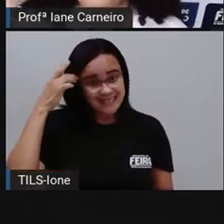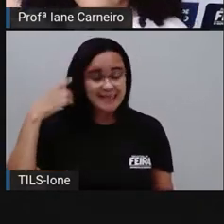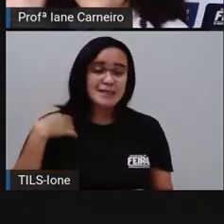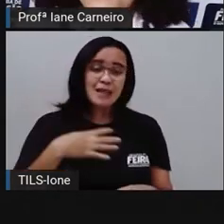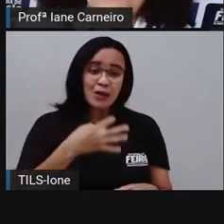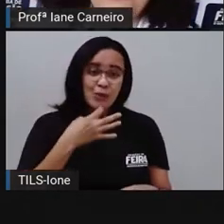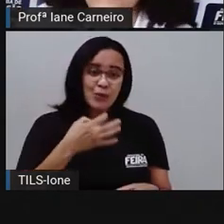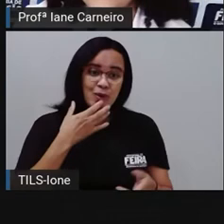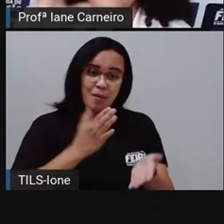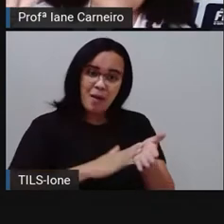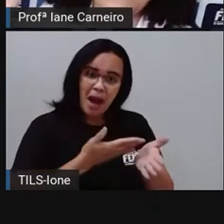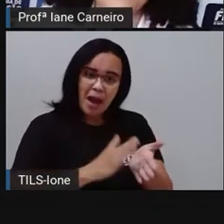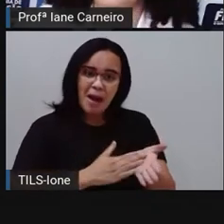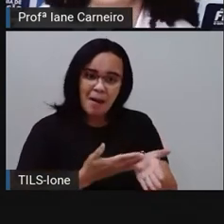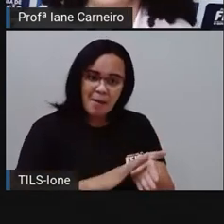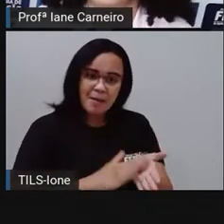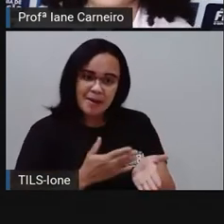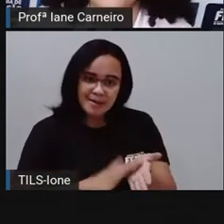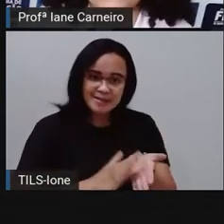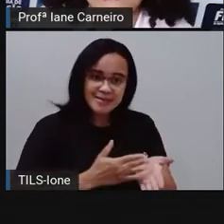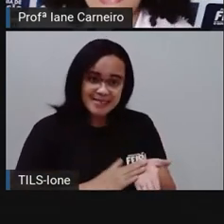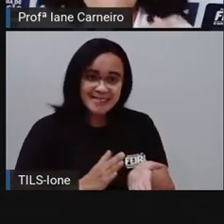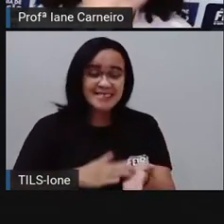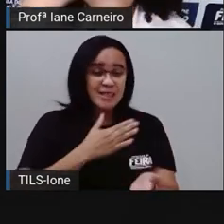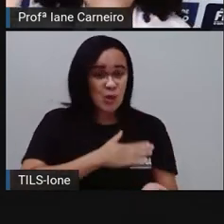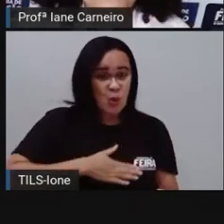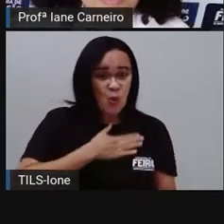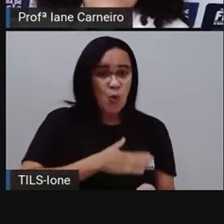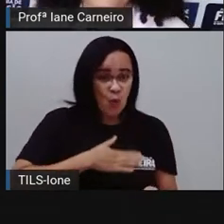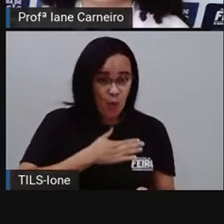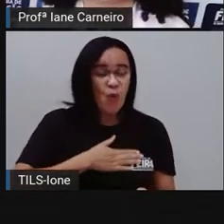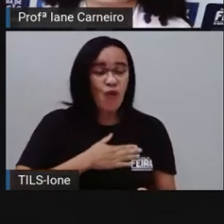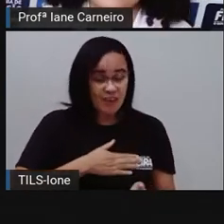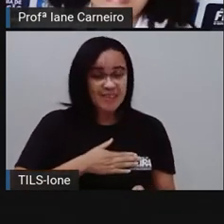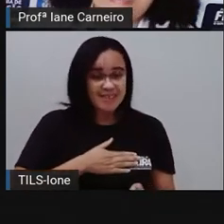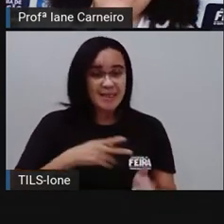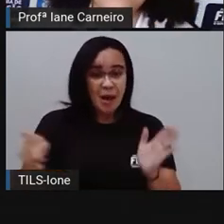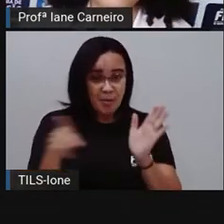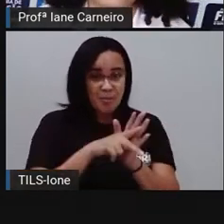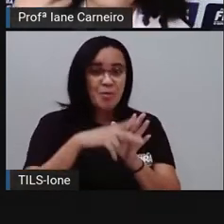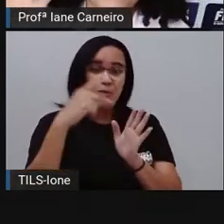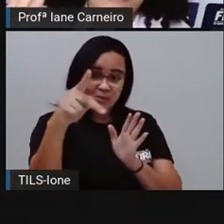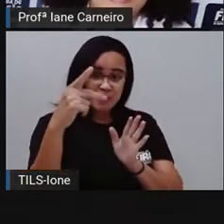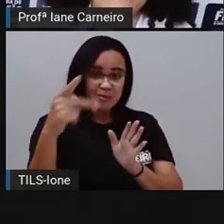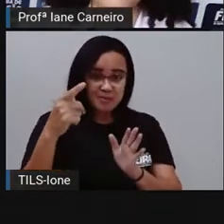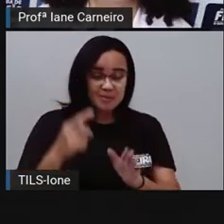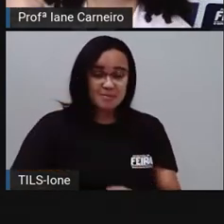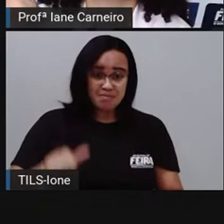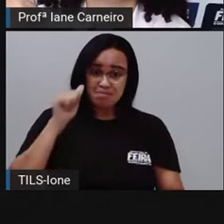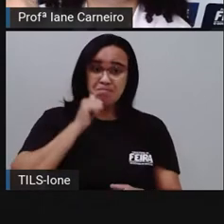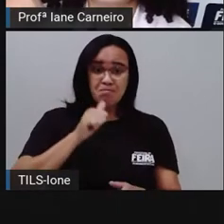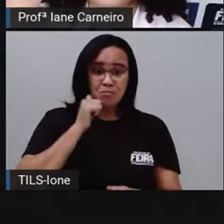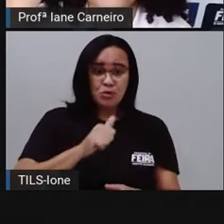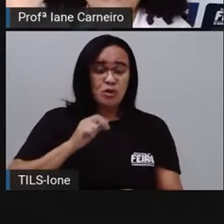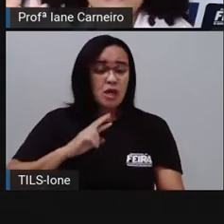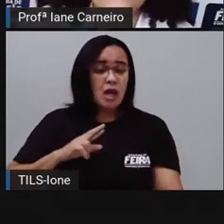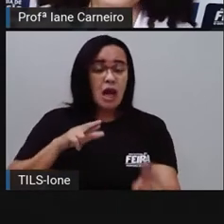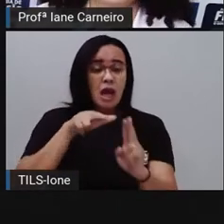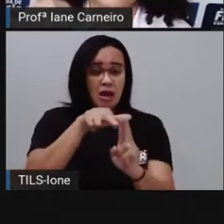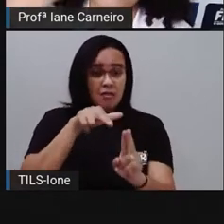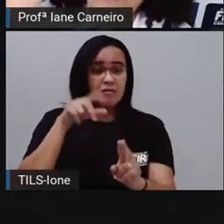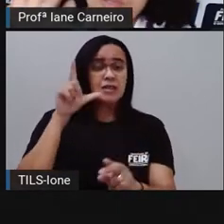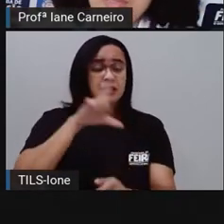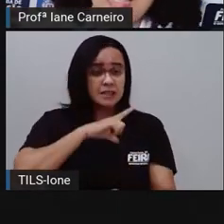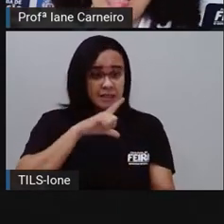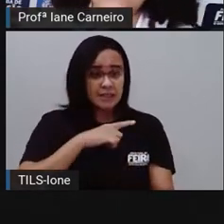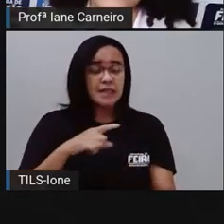canta muito o samba, né? E ela tem essa representatividade aqui em nossa cidade de ser uma mulher, né? Que fala também